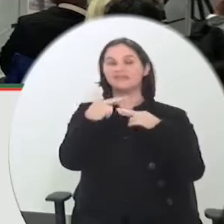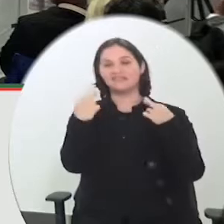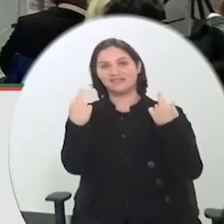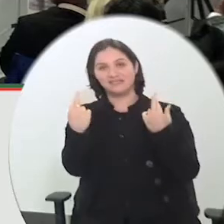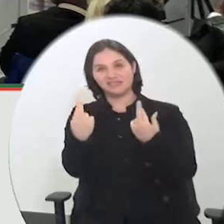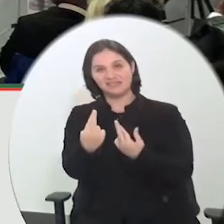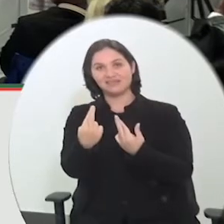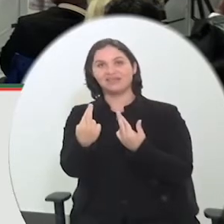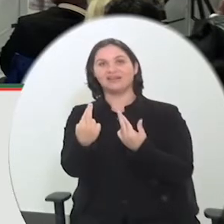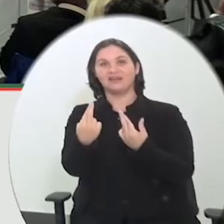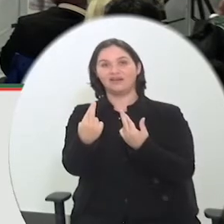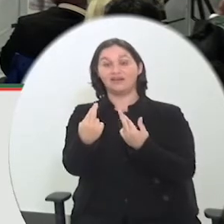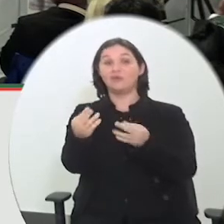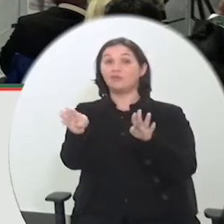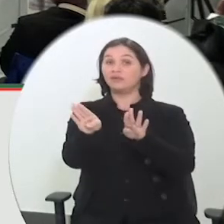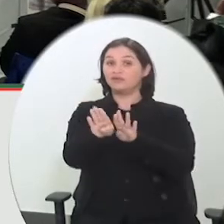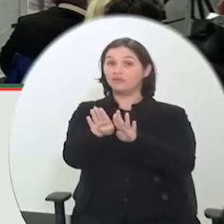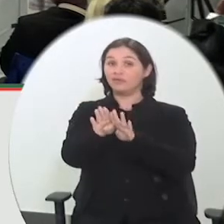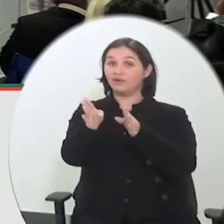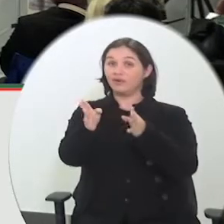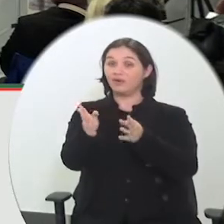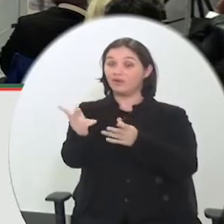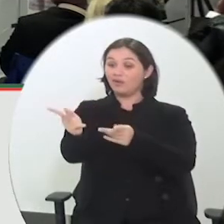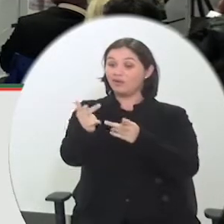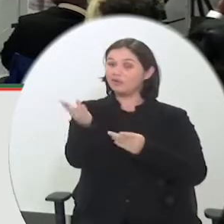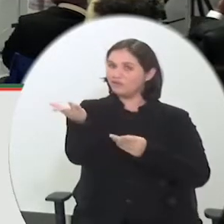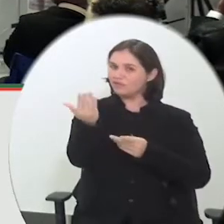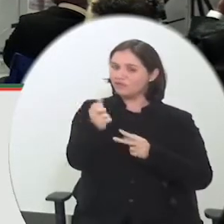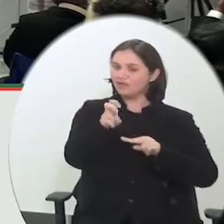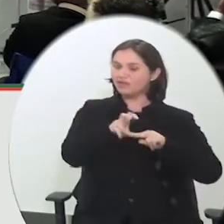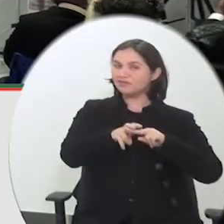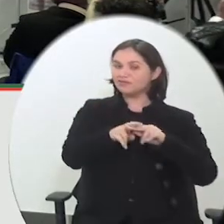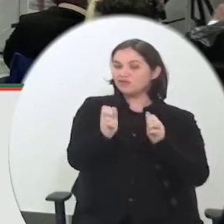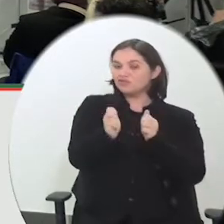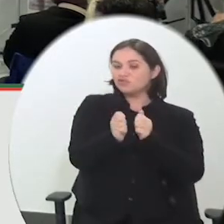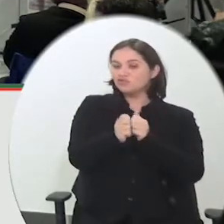convidamos também para ocupar assento na mesa de honra.